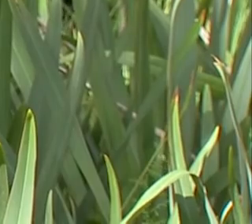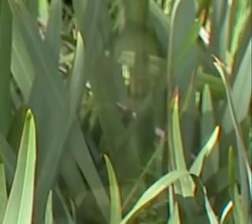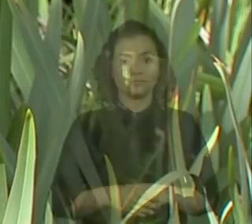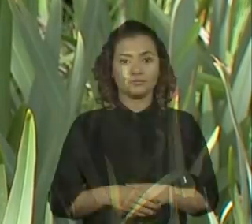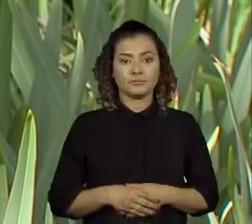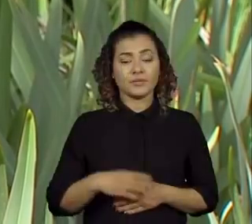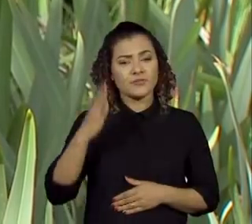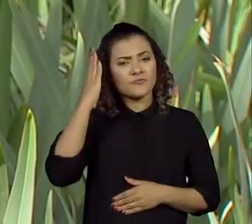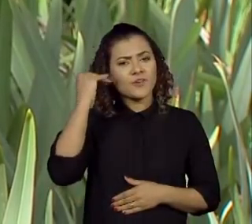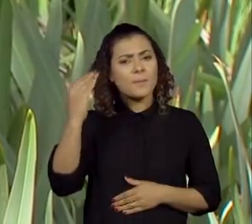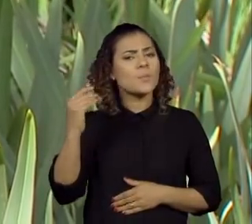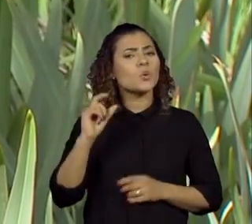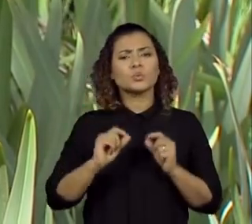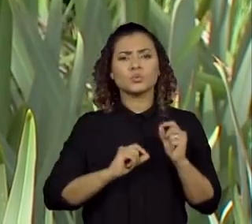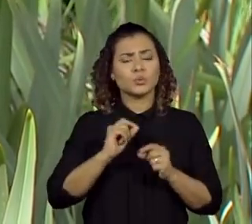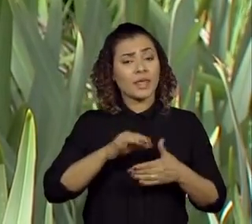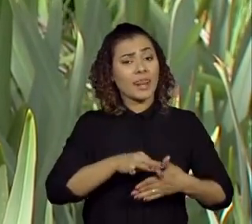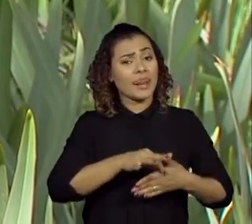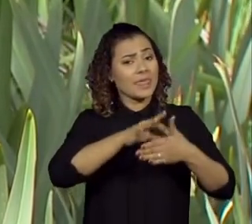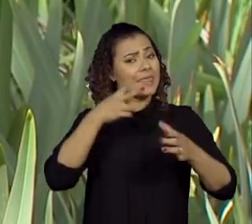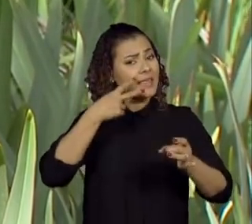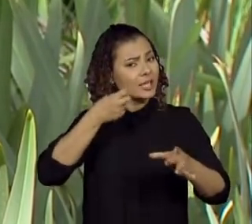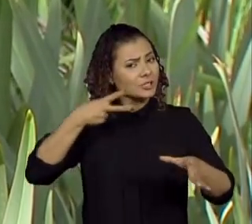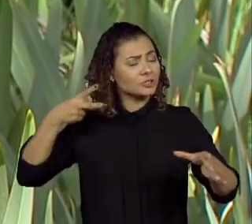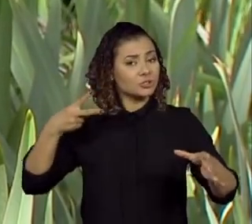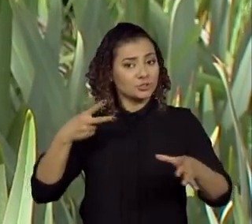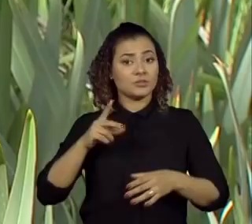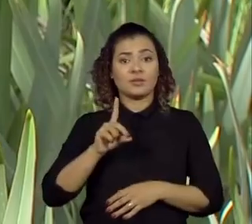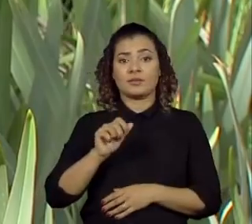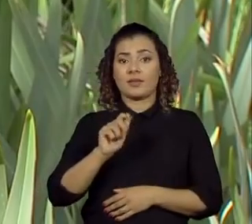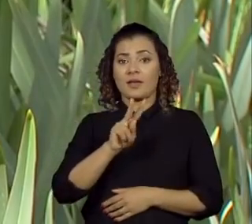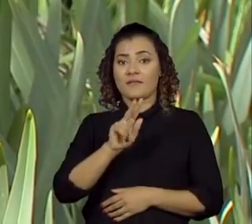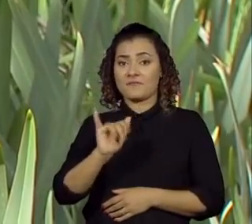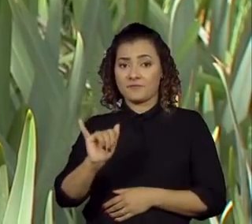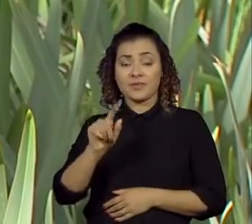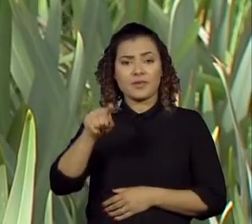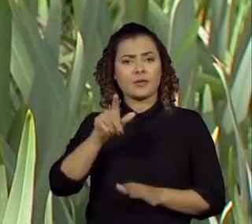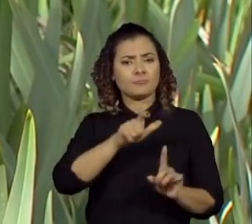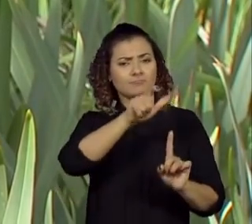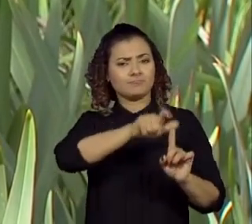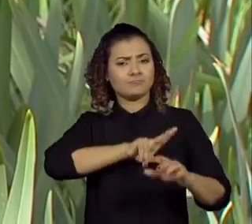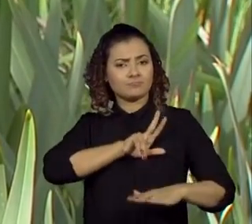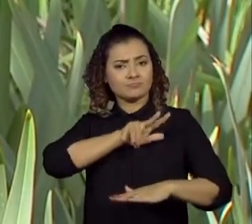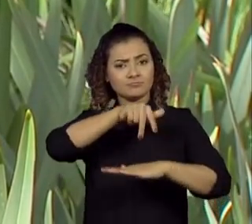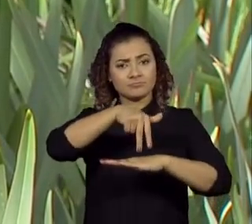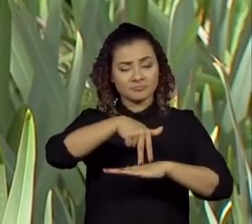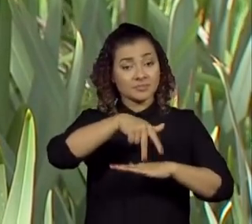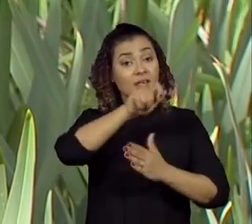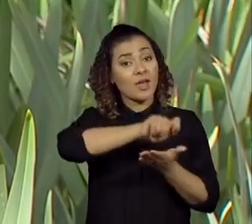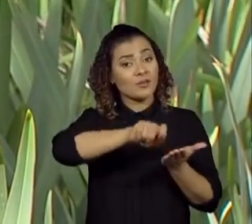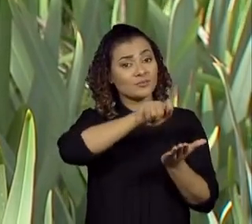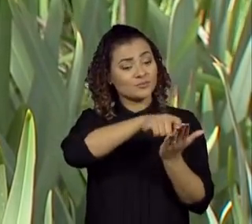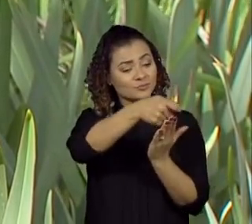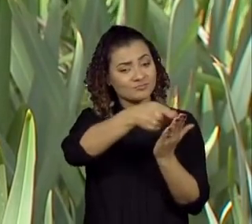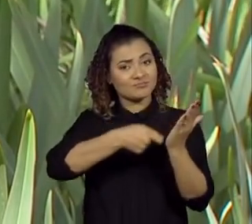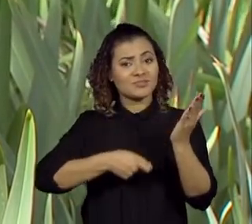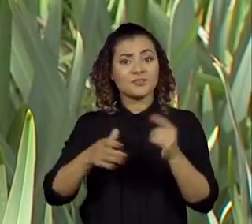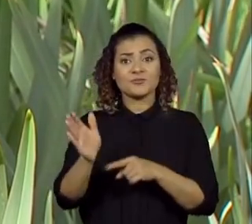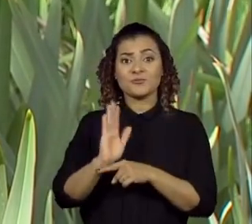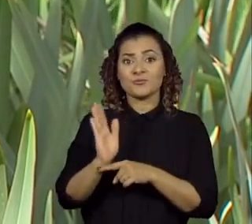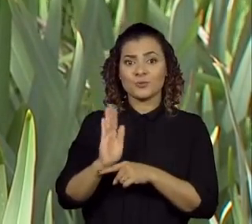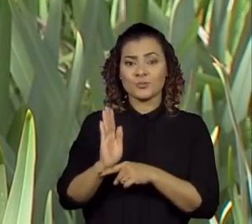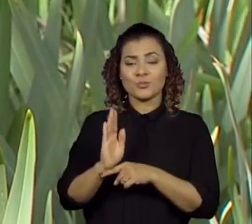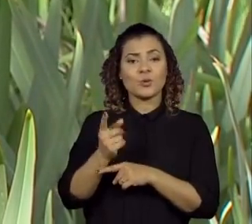O famoso xamã e líder indígena Davi Copenaua é o protagonista e um dos autores do roteiro do filme